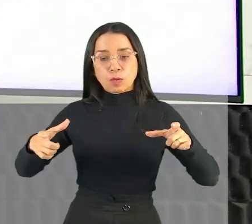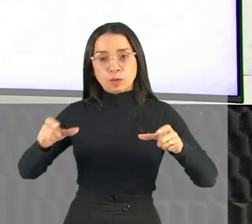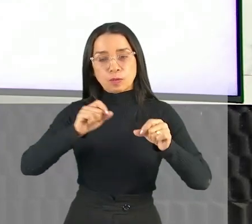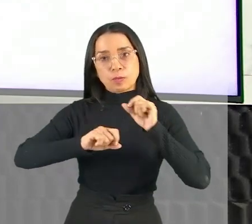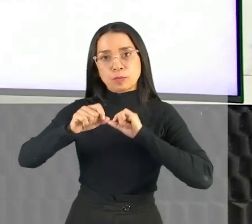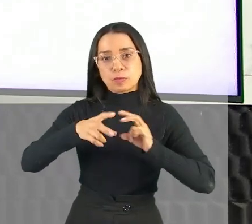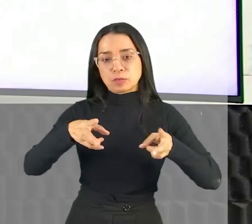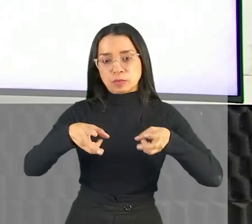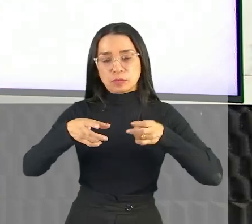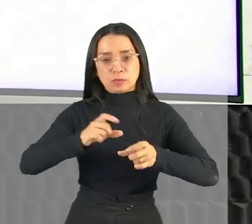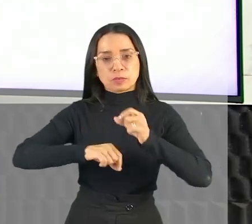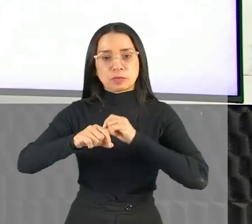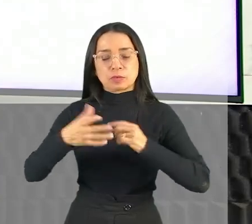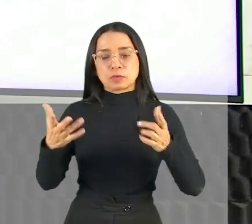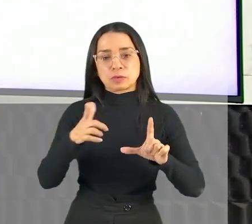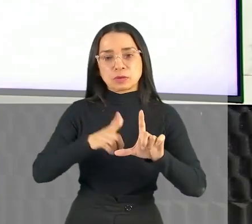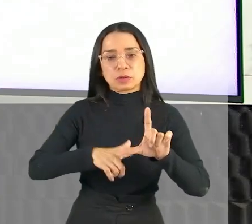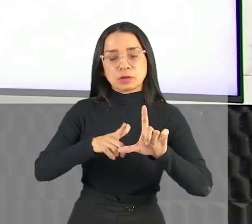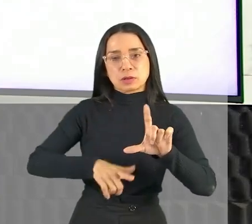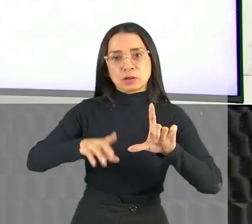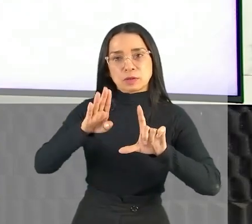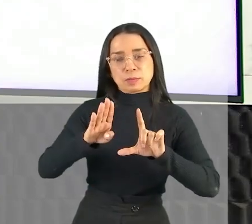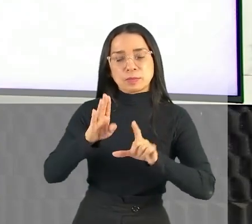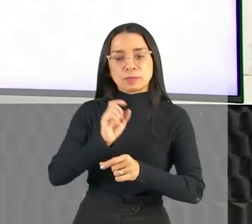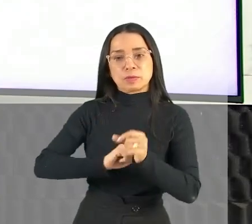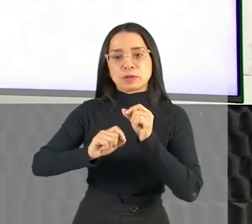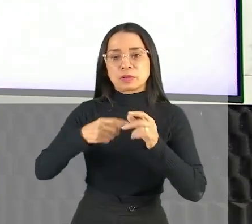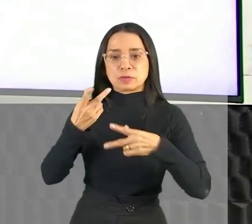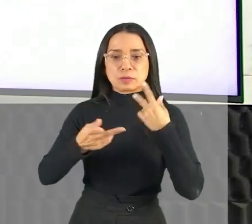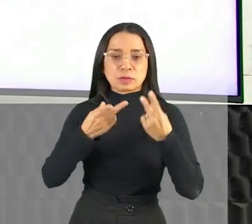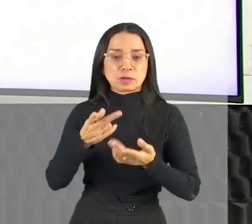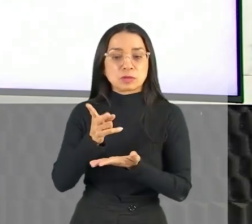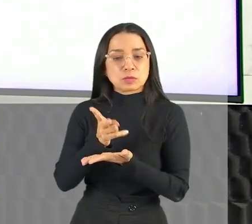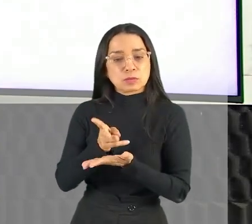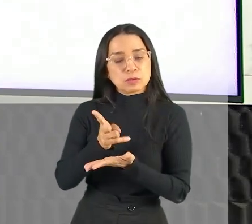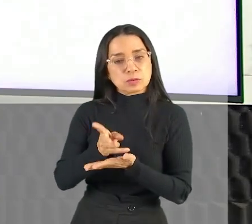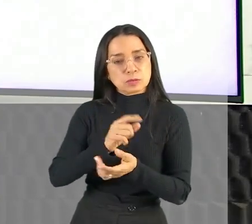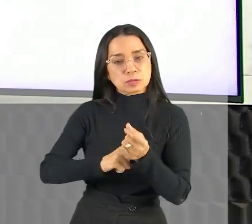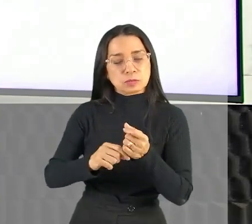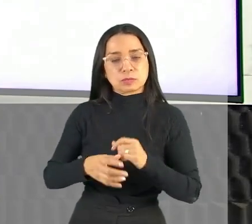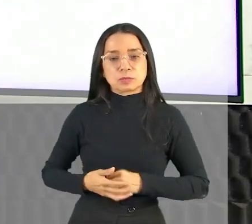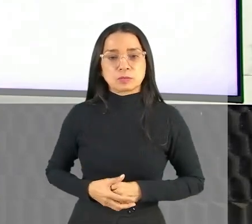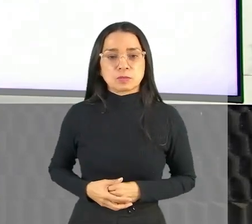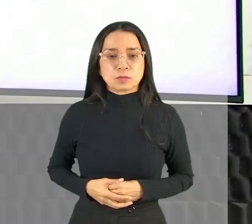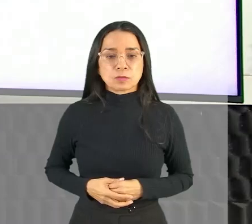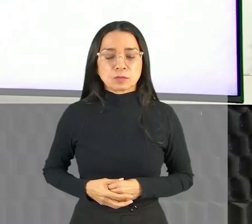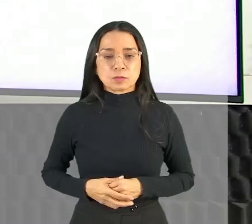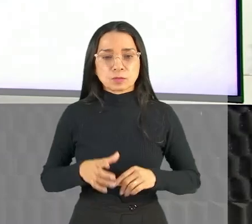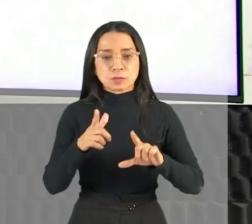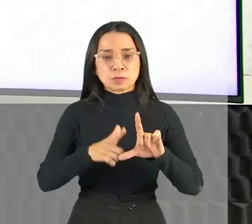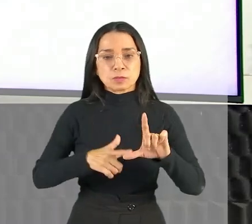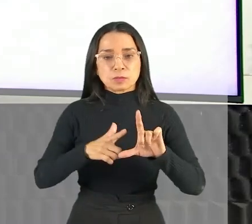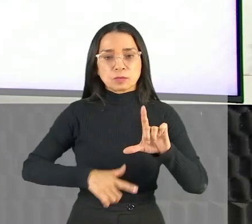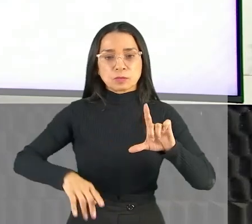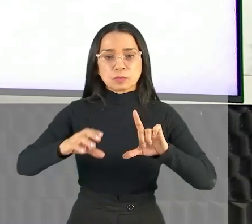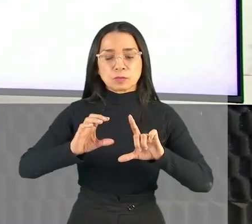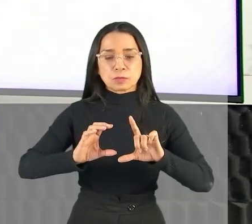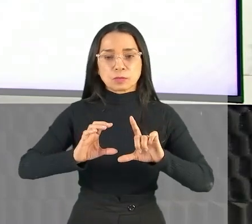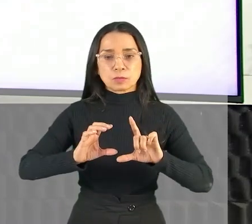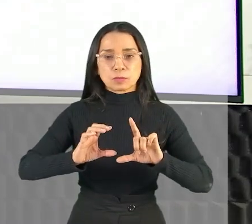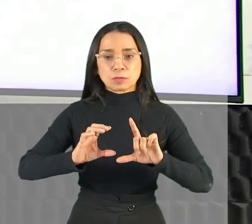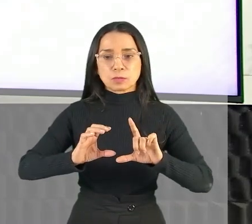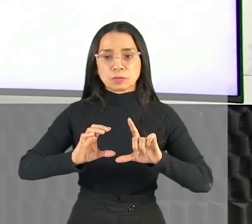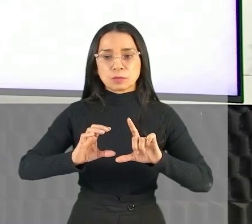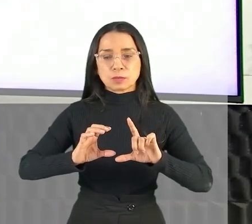neste caso da letra B, a gente está falando de uma coisa que se mantém constante, né? Não aumenta nem diminui. Letra C,